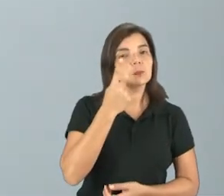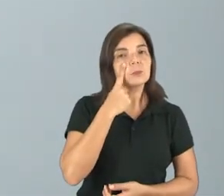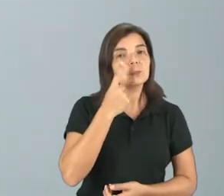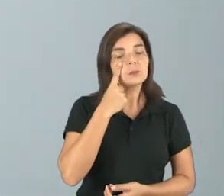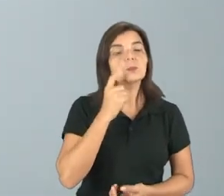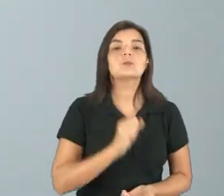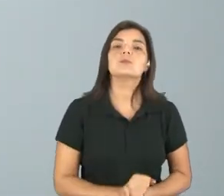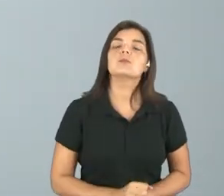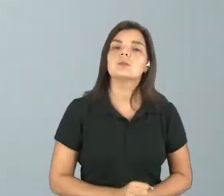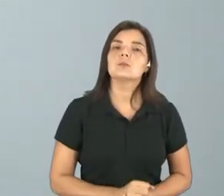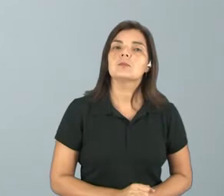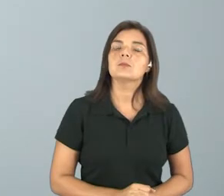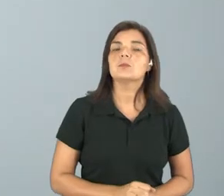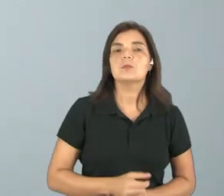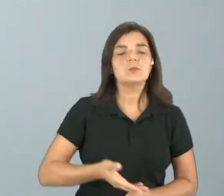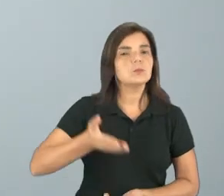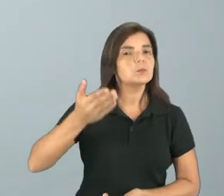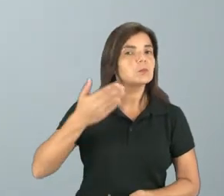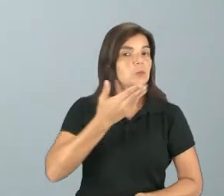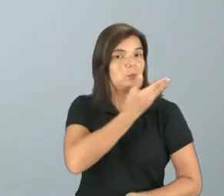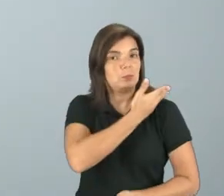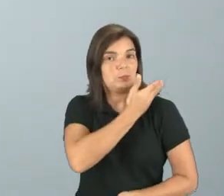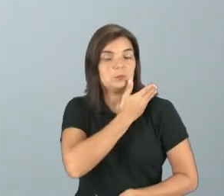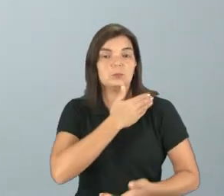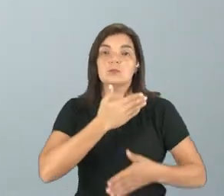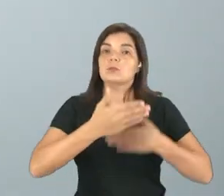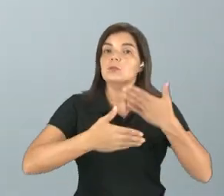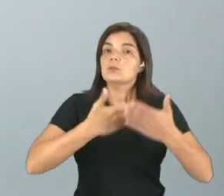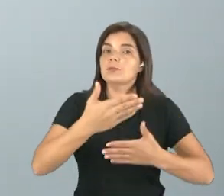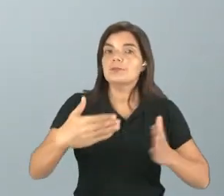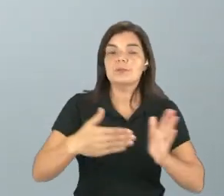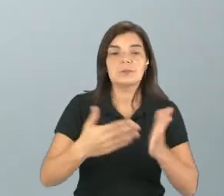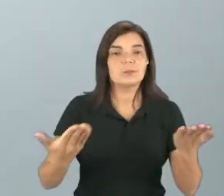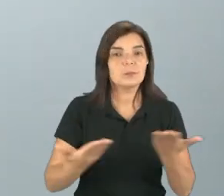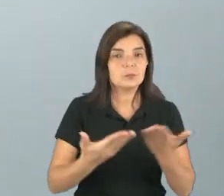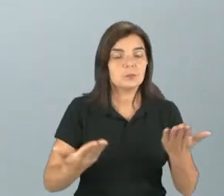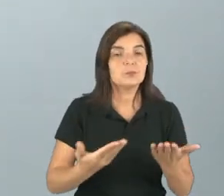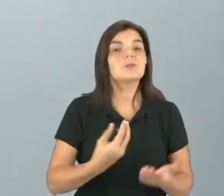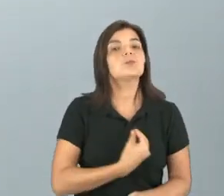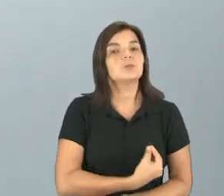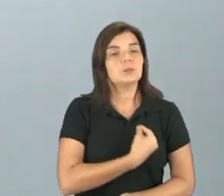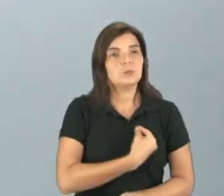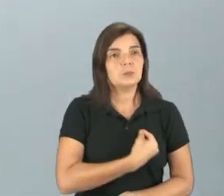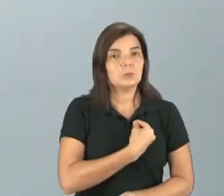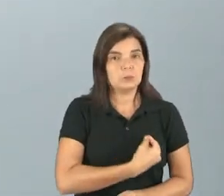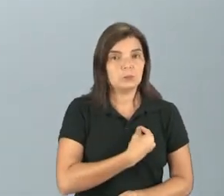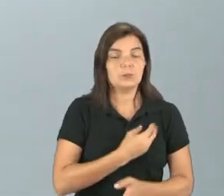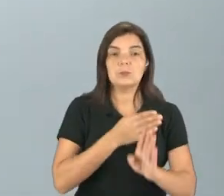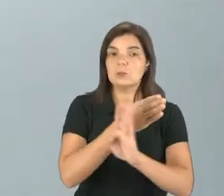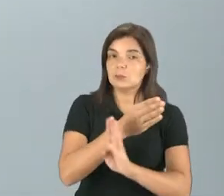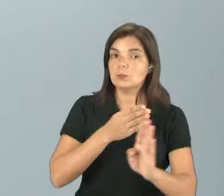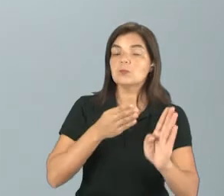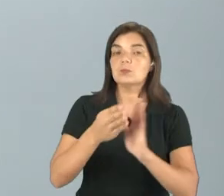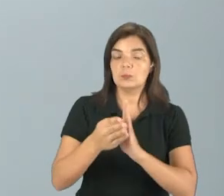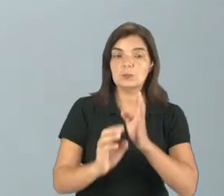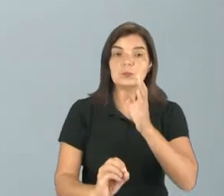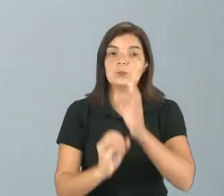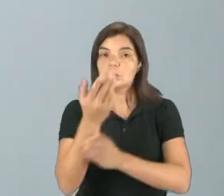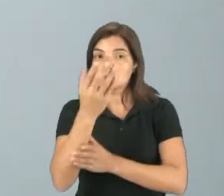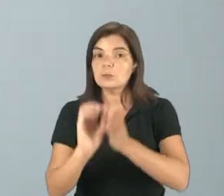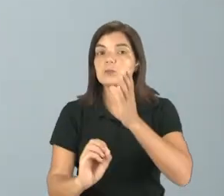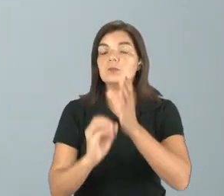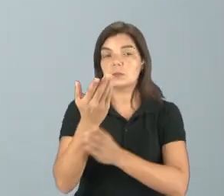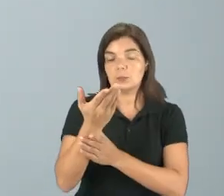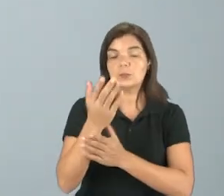ver, desde a pré-história até atualmente, existem vários tipos de modalidades que elas foram